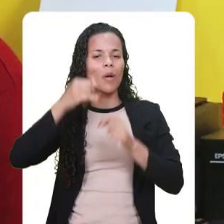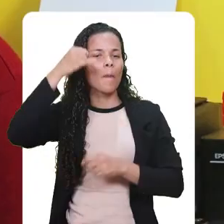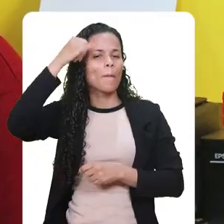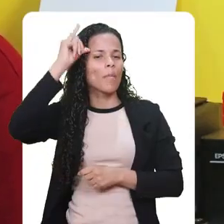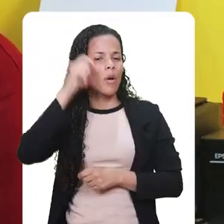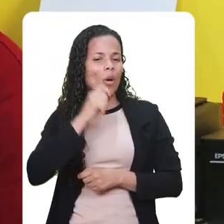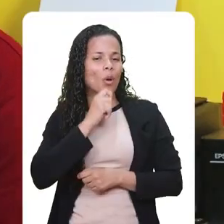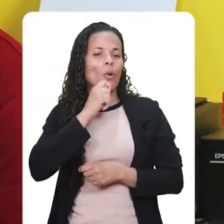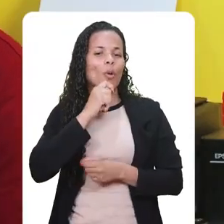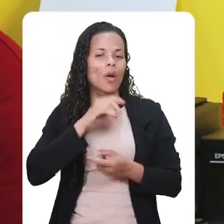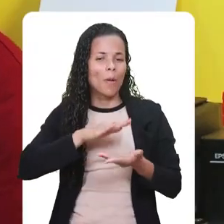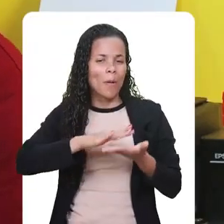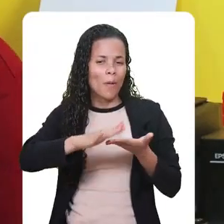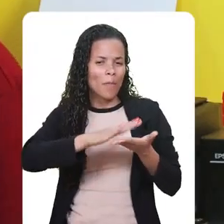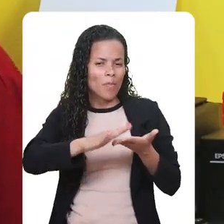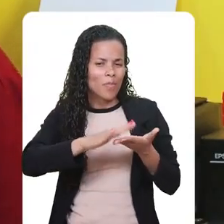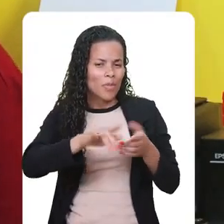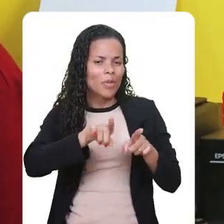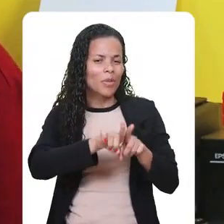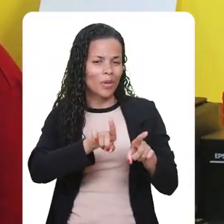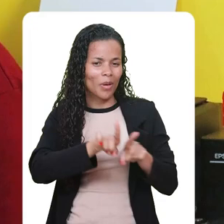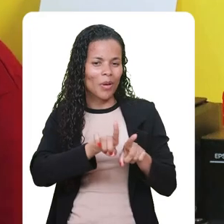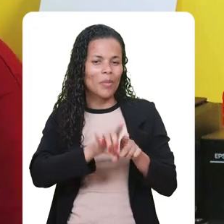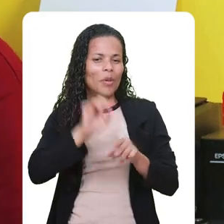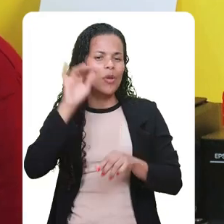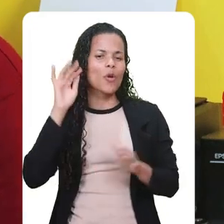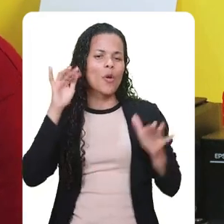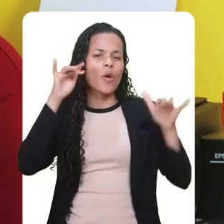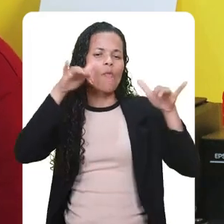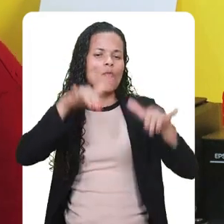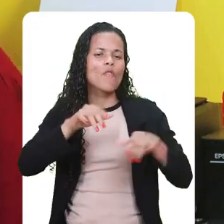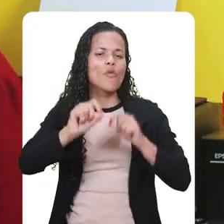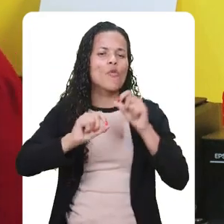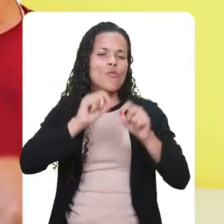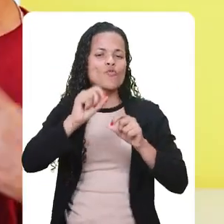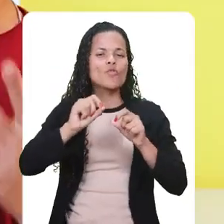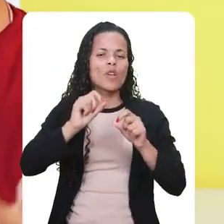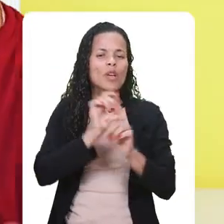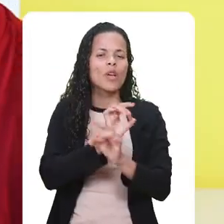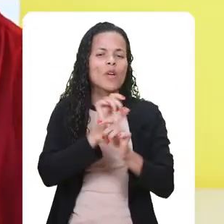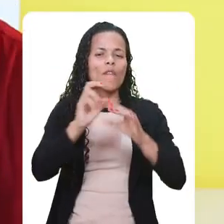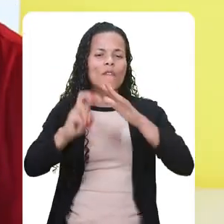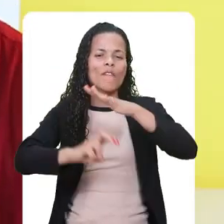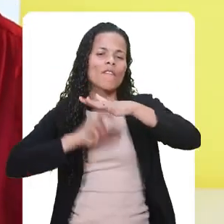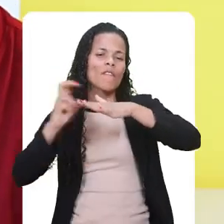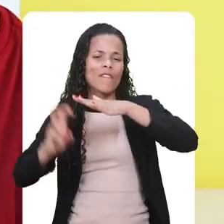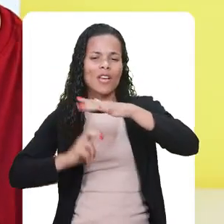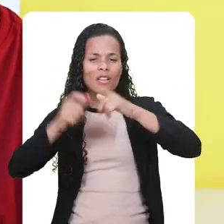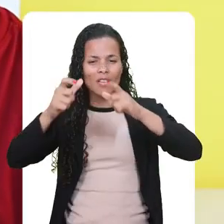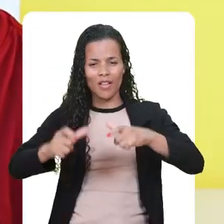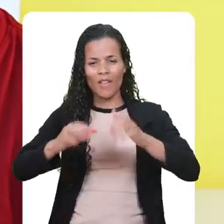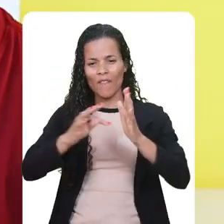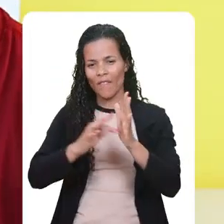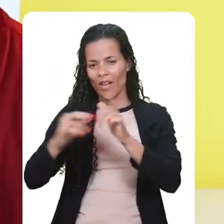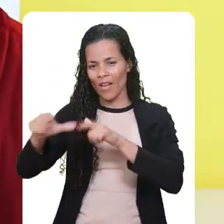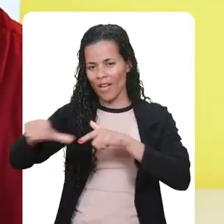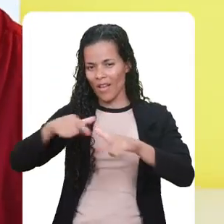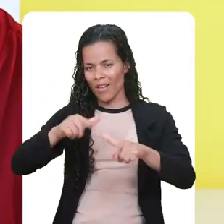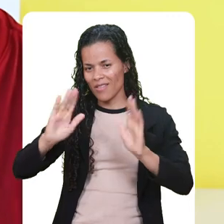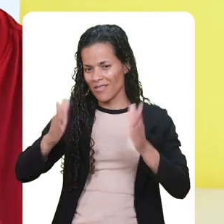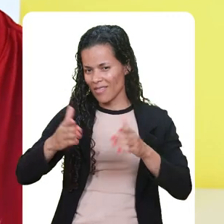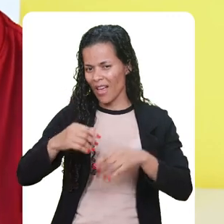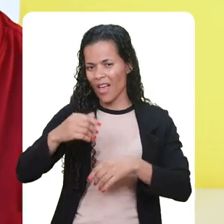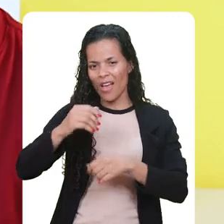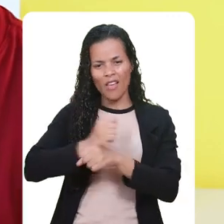buzina também sobre a questão econômica, principalmente no que refere ao comércio local, porque são vários